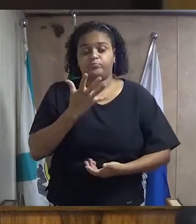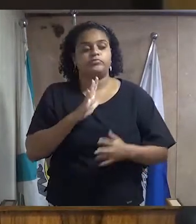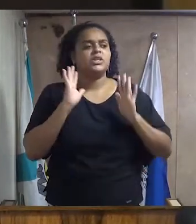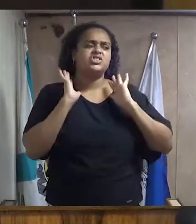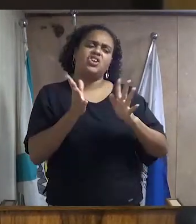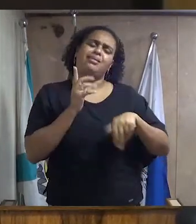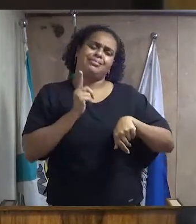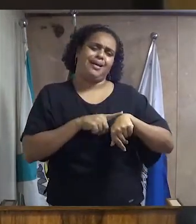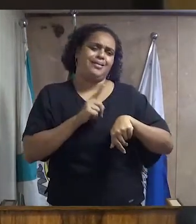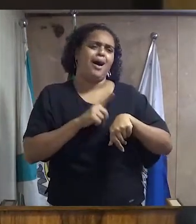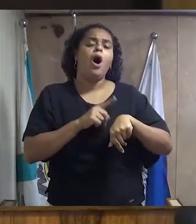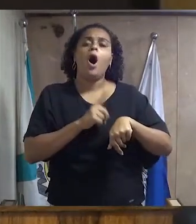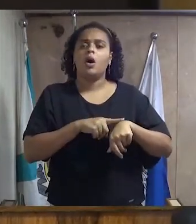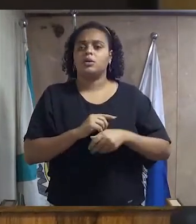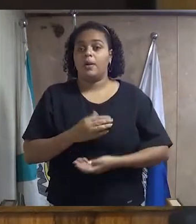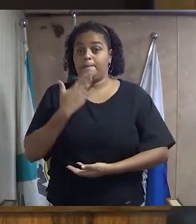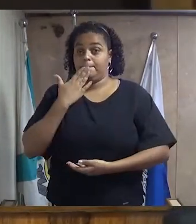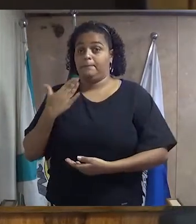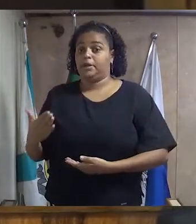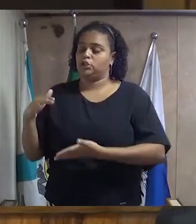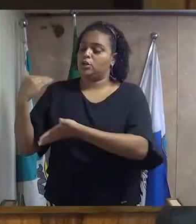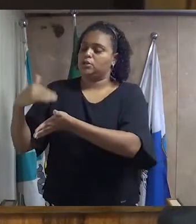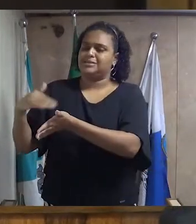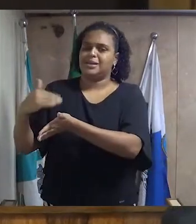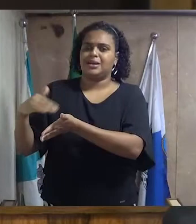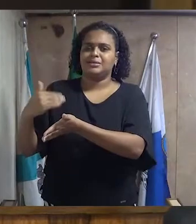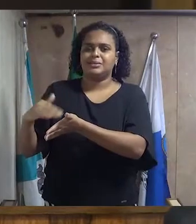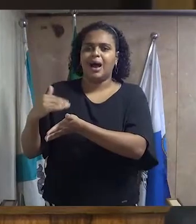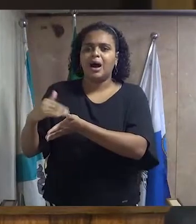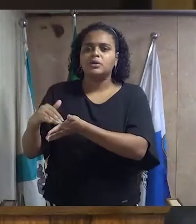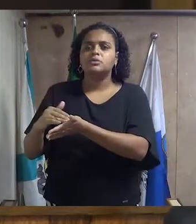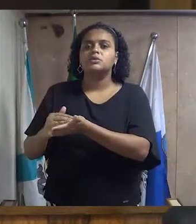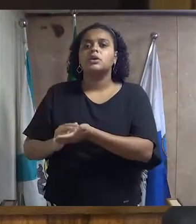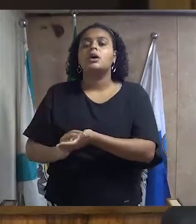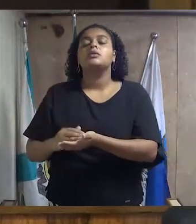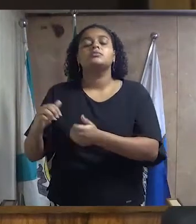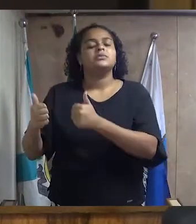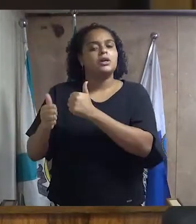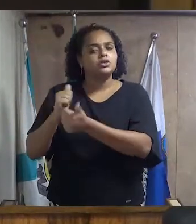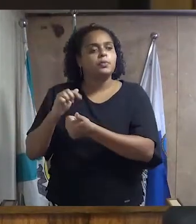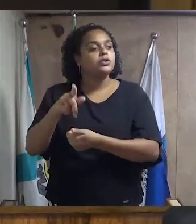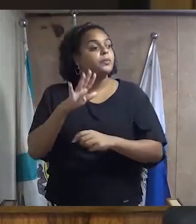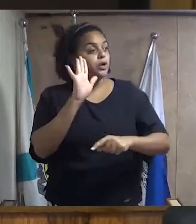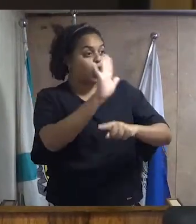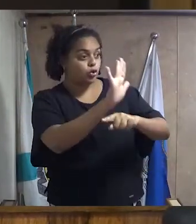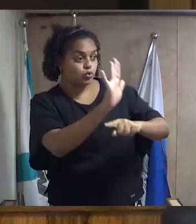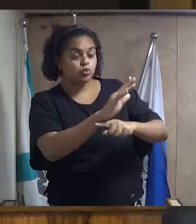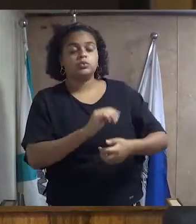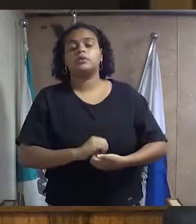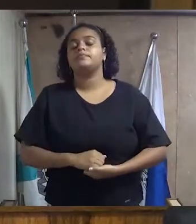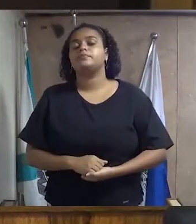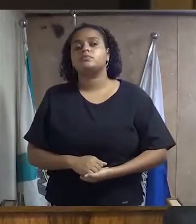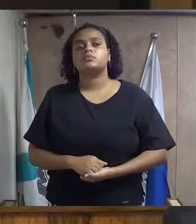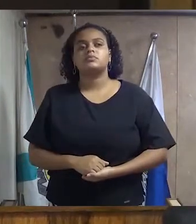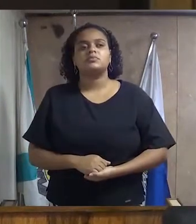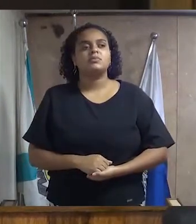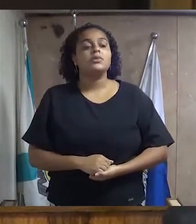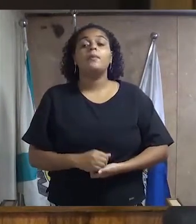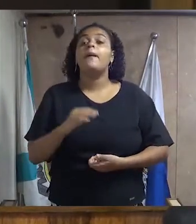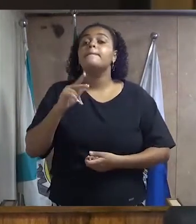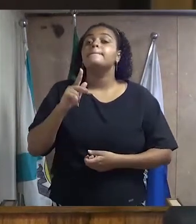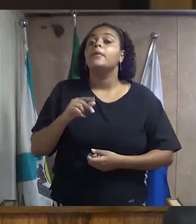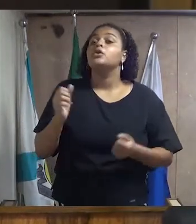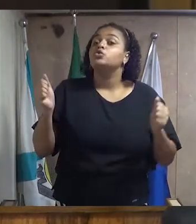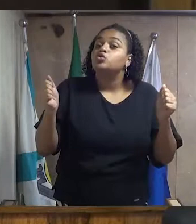na hora de a gente pedir aqui ao secretário de transporte nessa casa, e eu conto com a ajuda de vocês, companheiro, uma